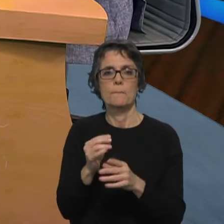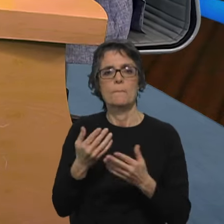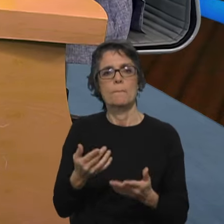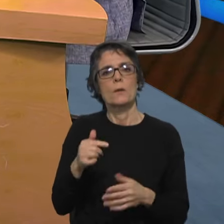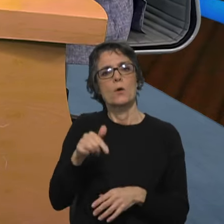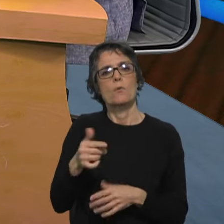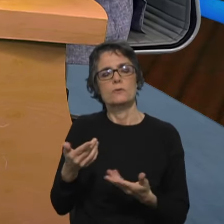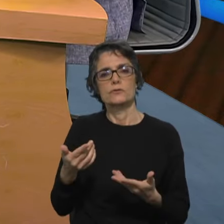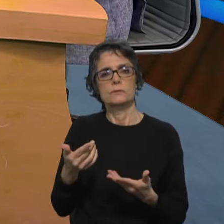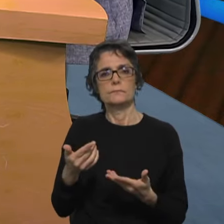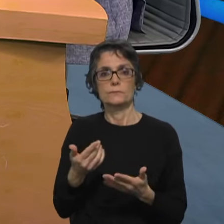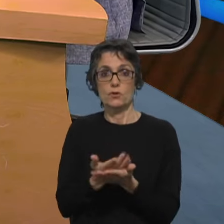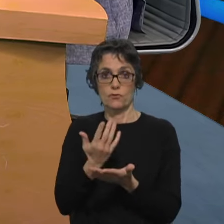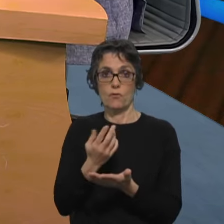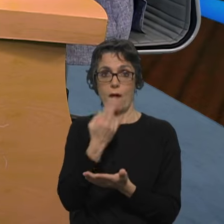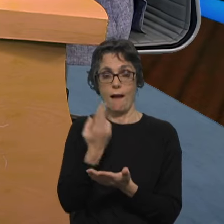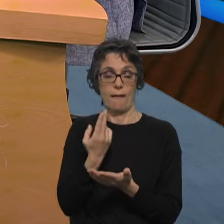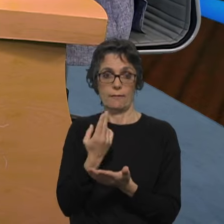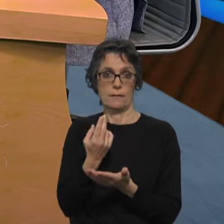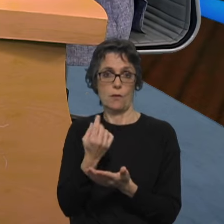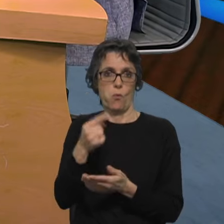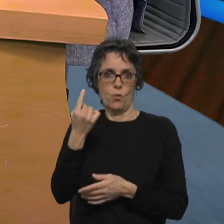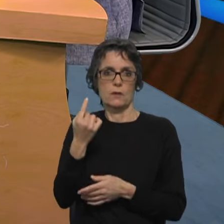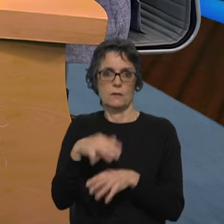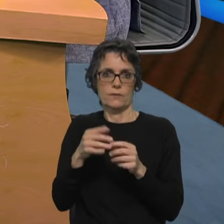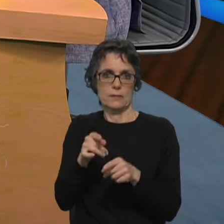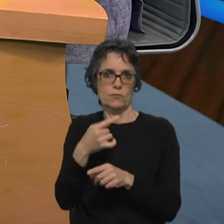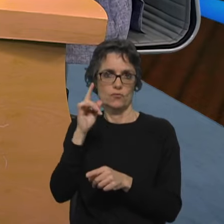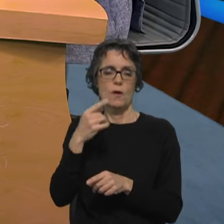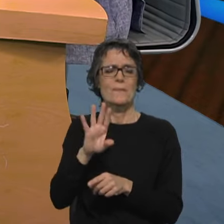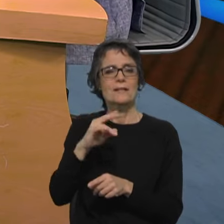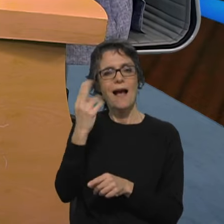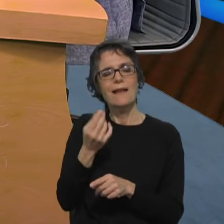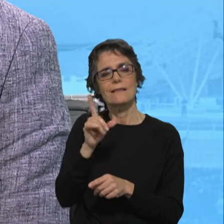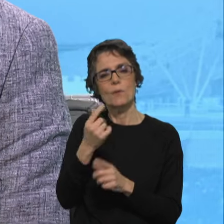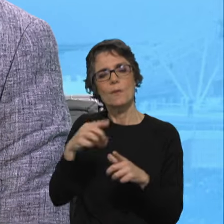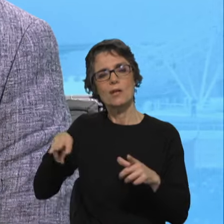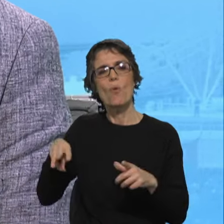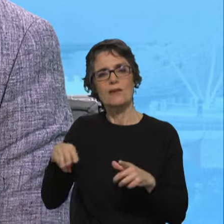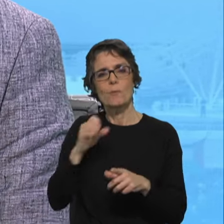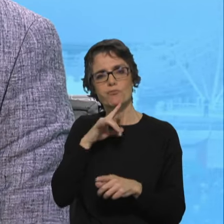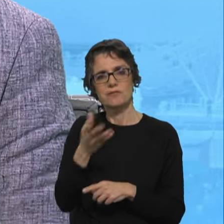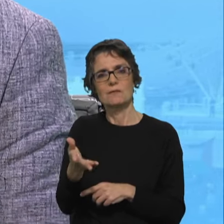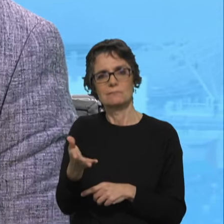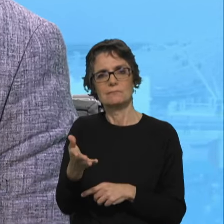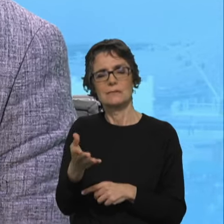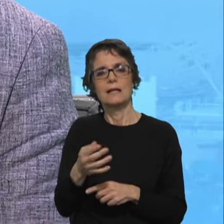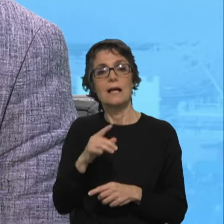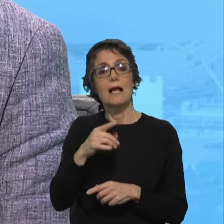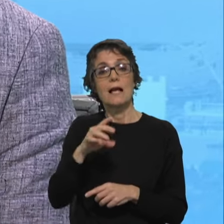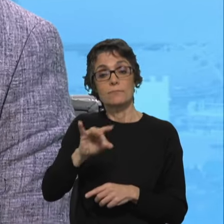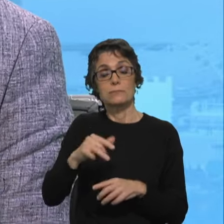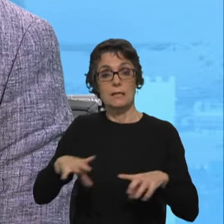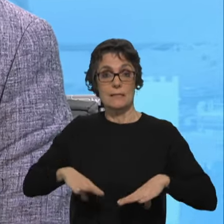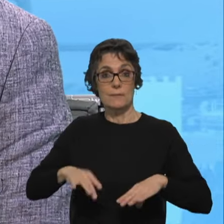exclusiva, a arte não é uma forma exclusiva de o fazer, mas é uma das muitas linguagens que podemos usar. E em Santa Maria da Feira,